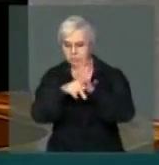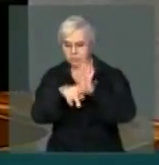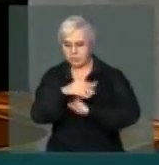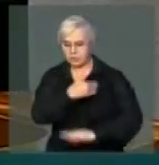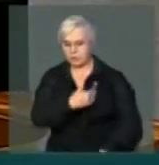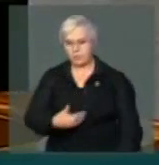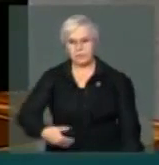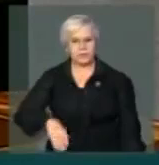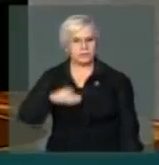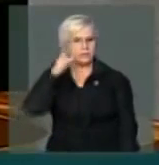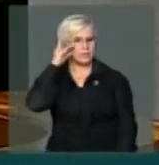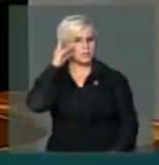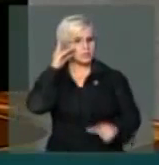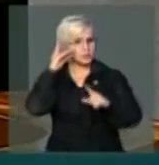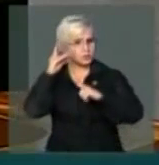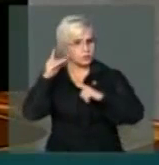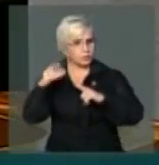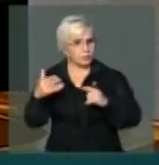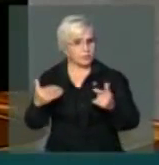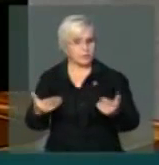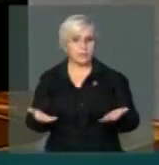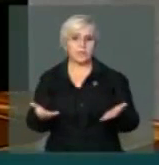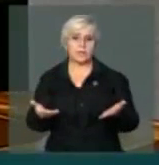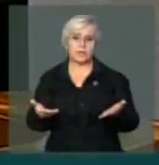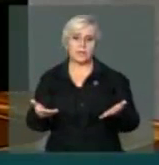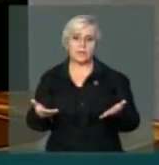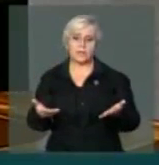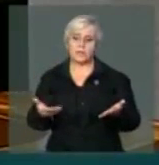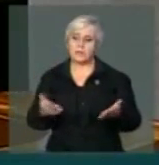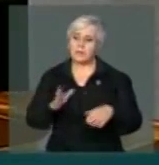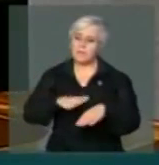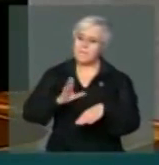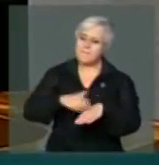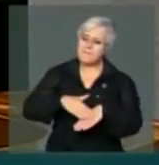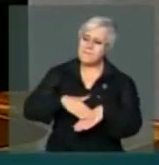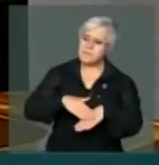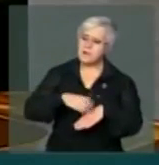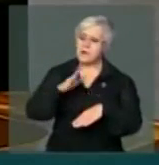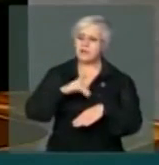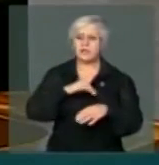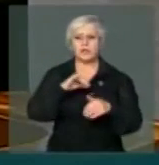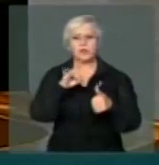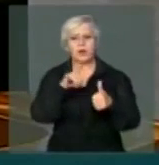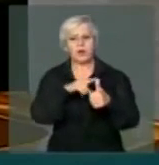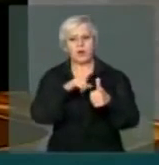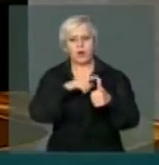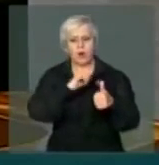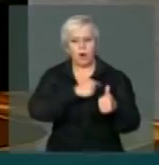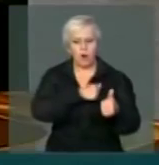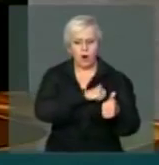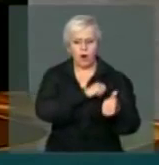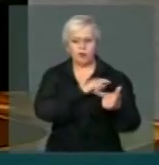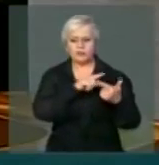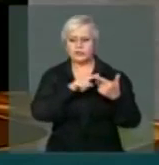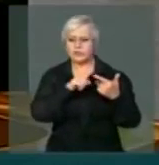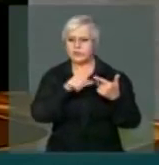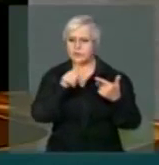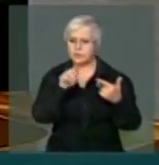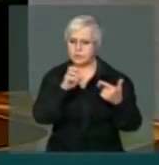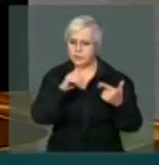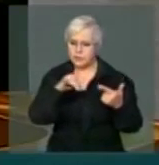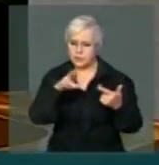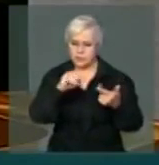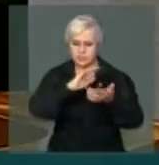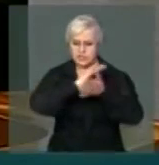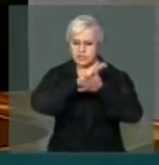vem sofrendo, diuturnamente, para além da onda de ódio de gênero e partidário, de preconceito